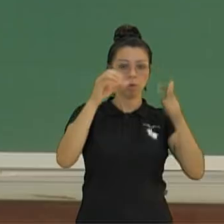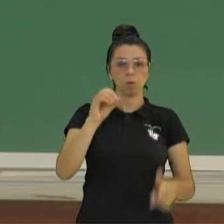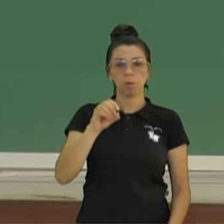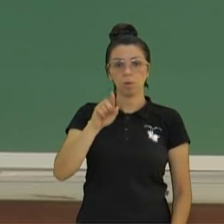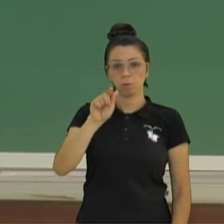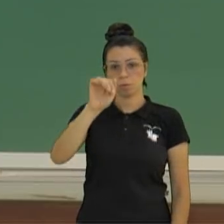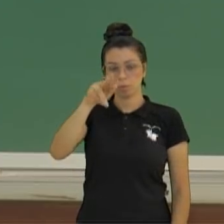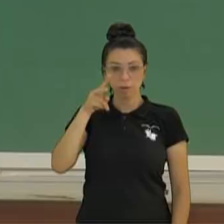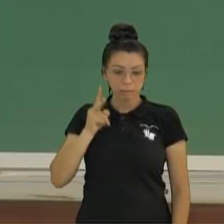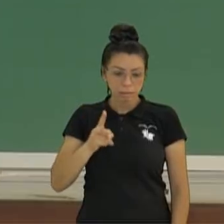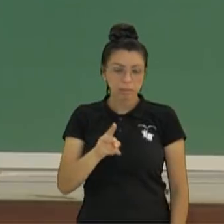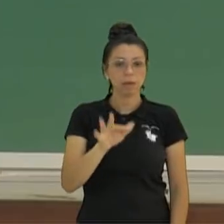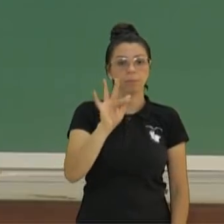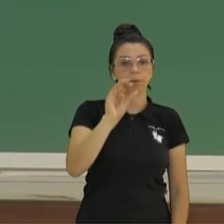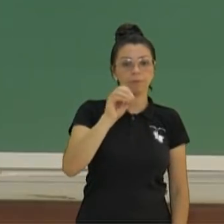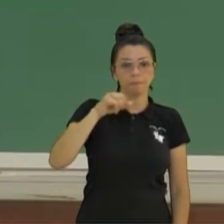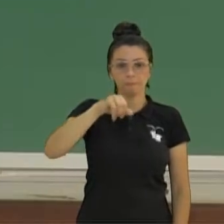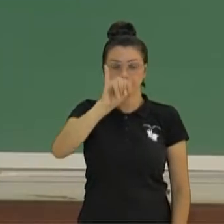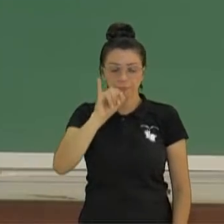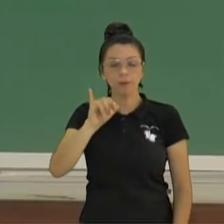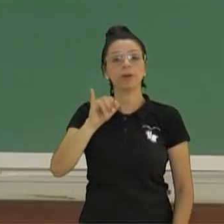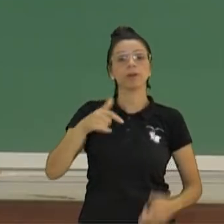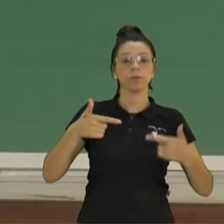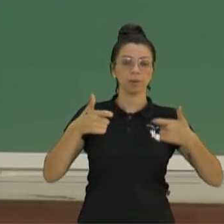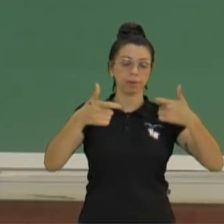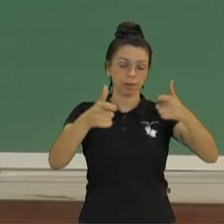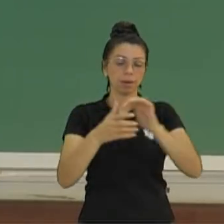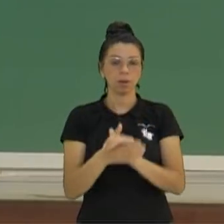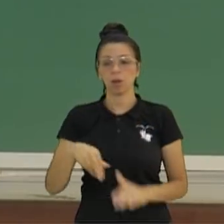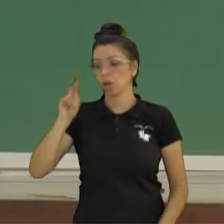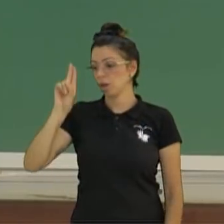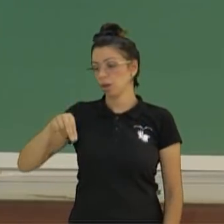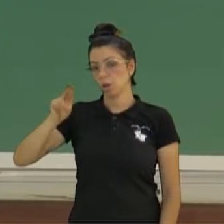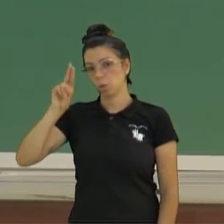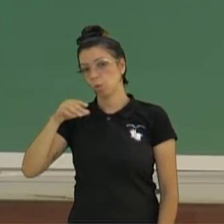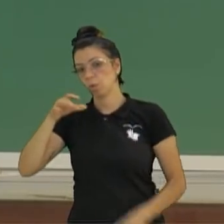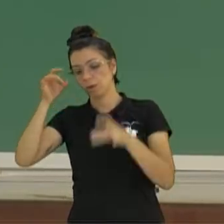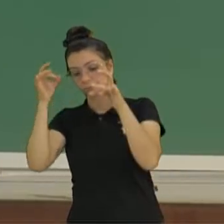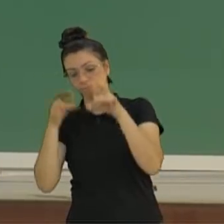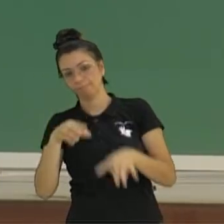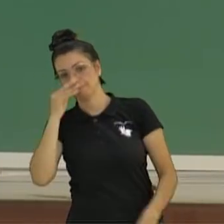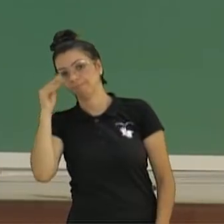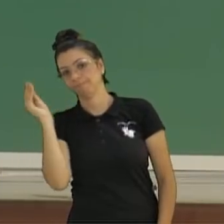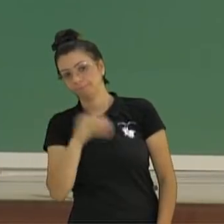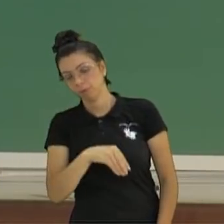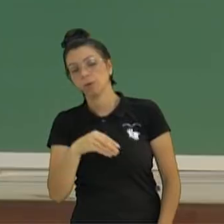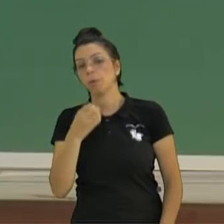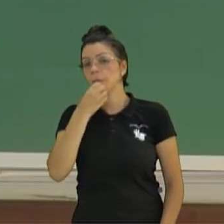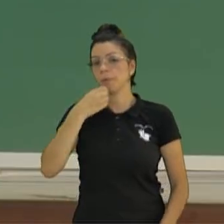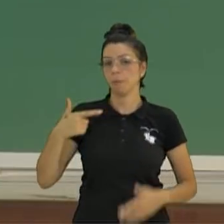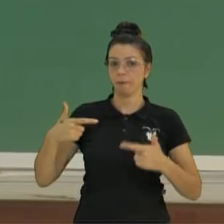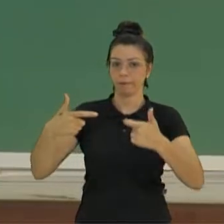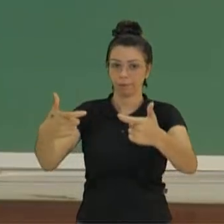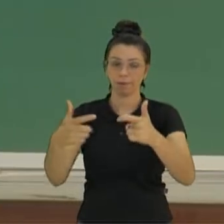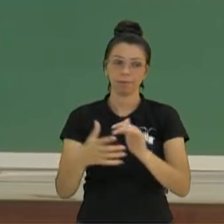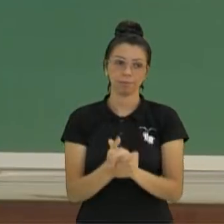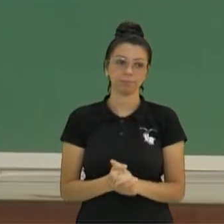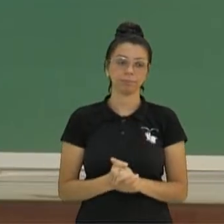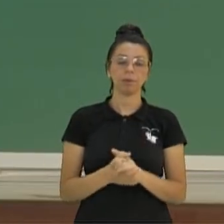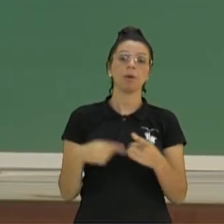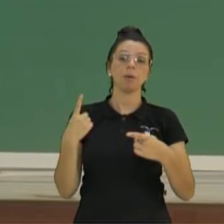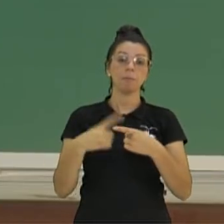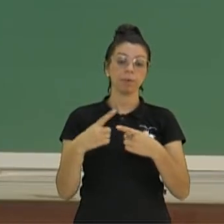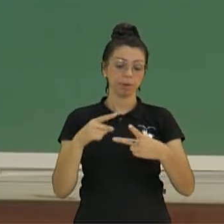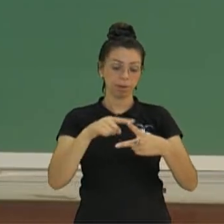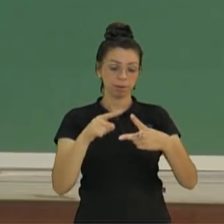deixaria de lado uma boa batalha. Percebe aqui a marcação de dois verbos. Por que dois verbos? Dois verbos,